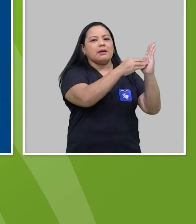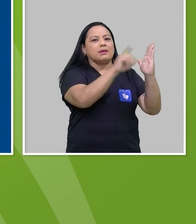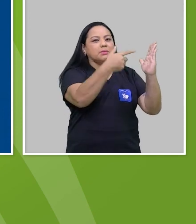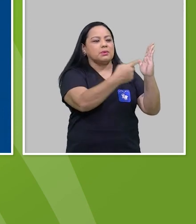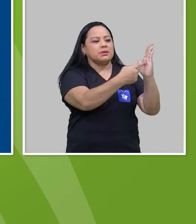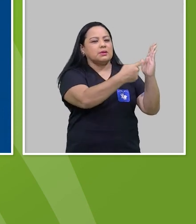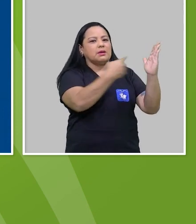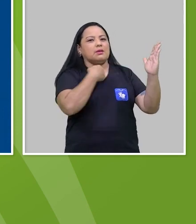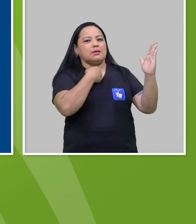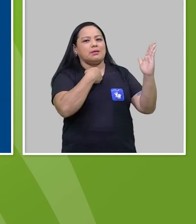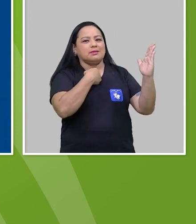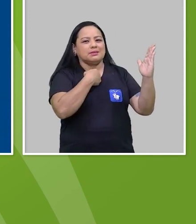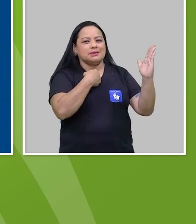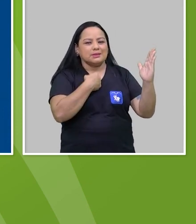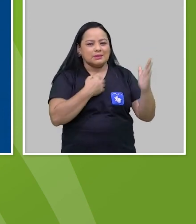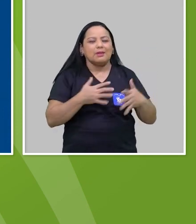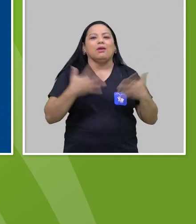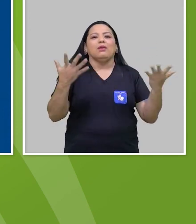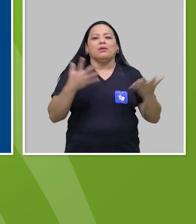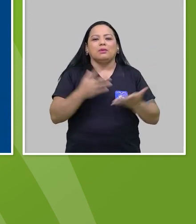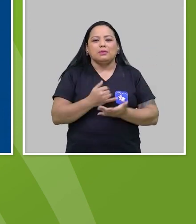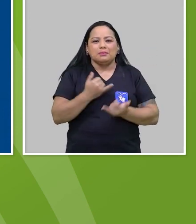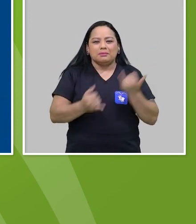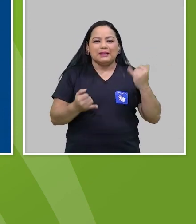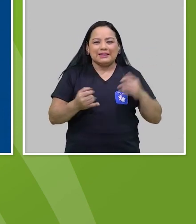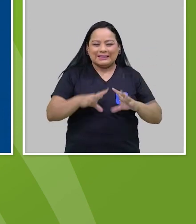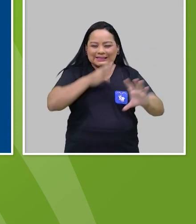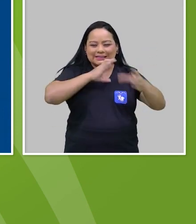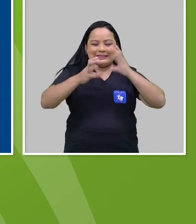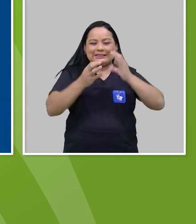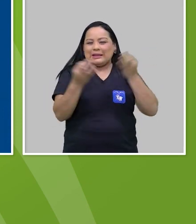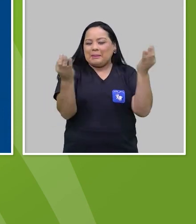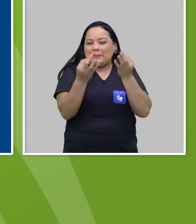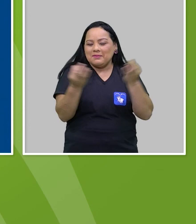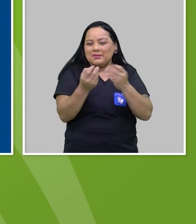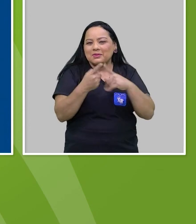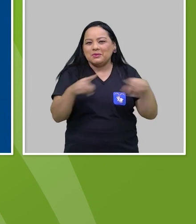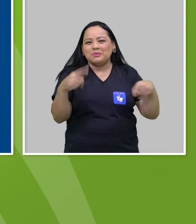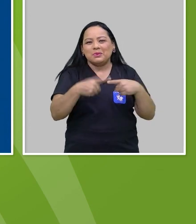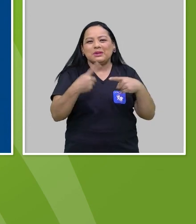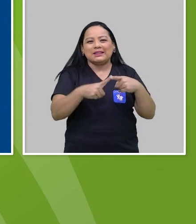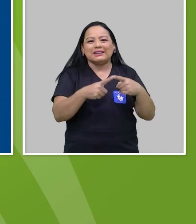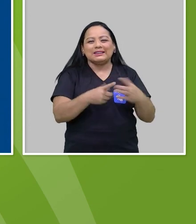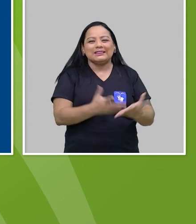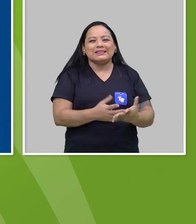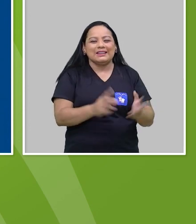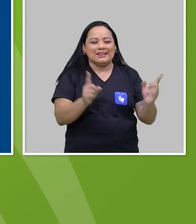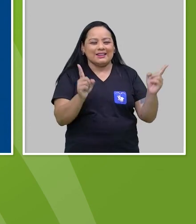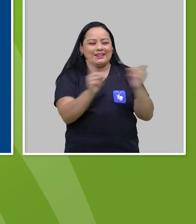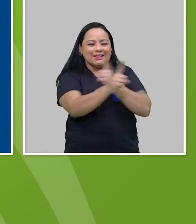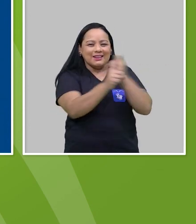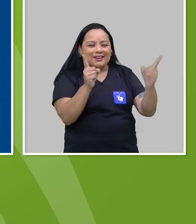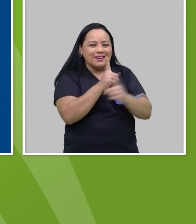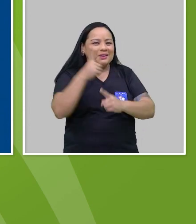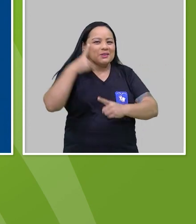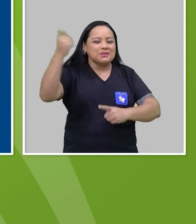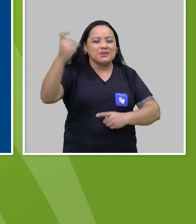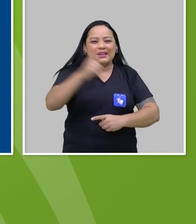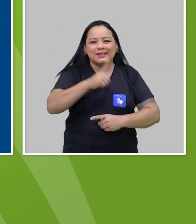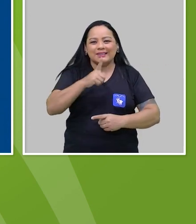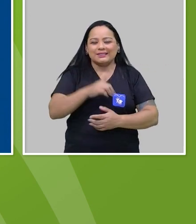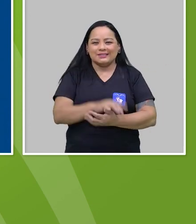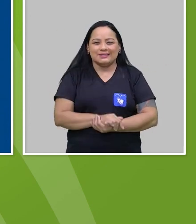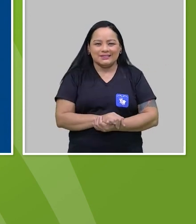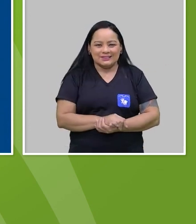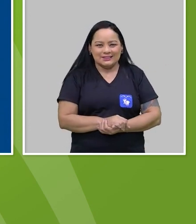você canta melhor, né, no banheiro e tal. Por quê? Porque eu tenho a reflexão do som.